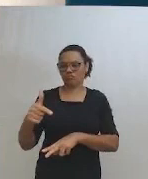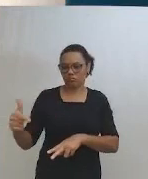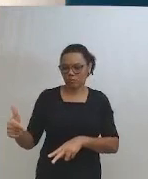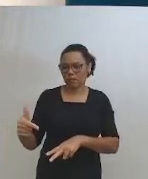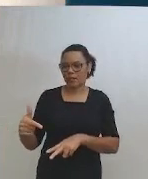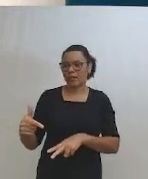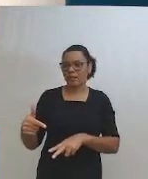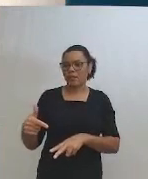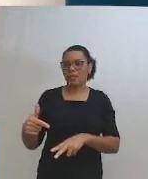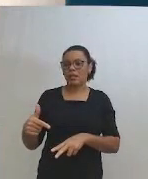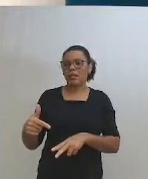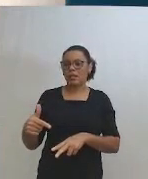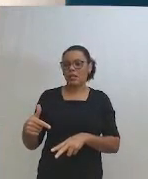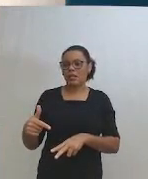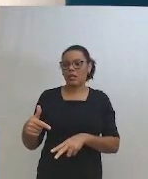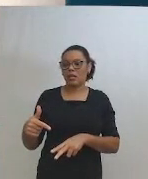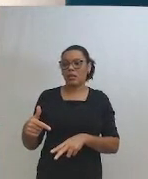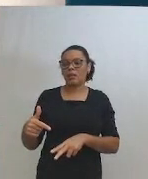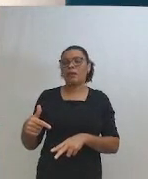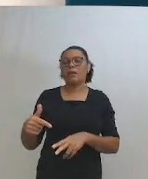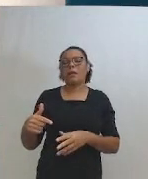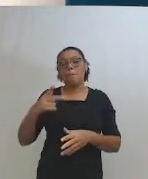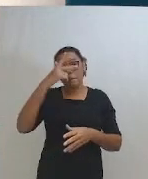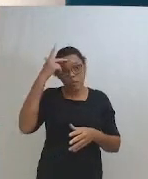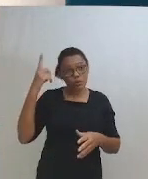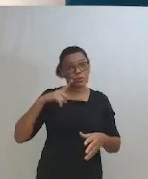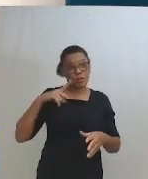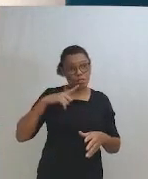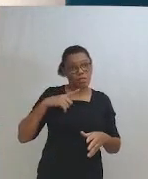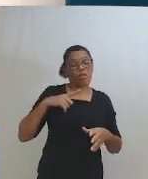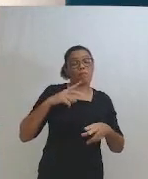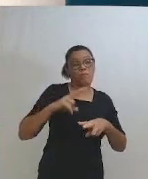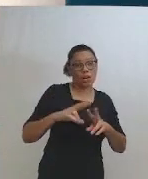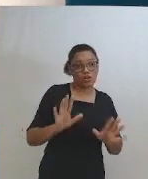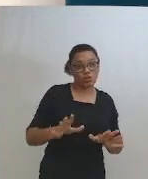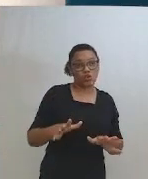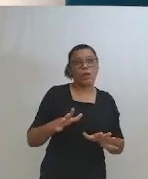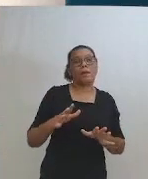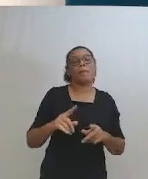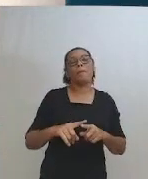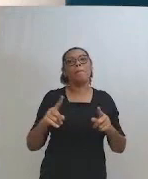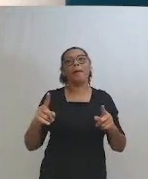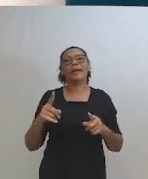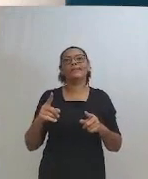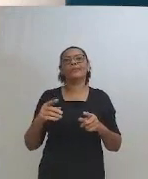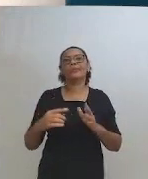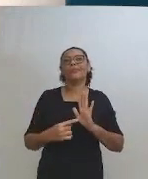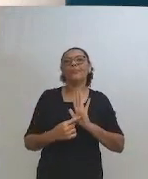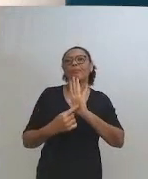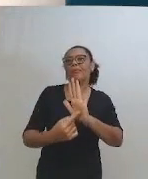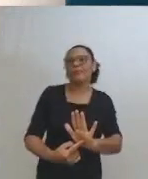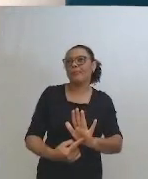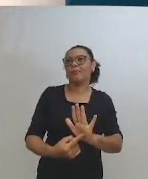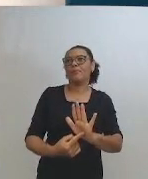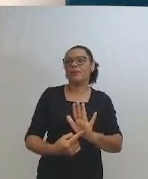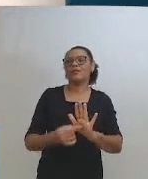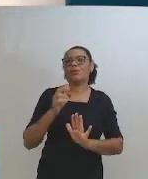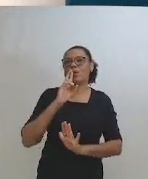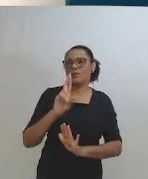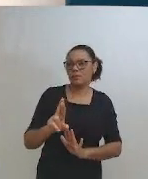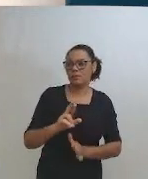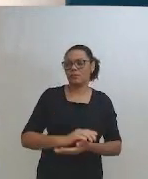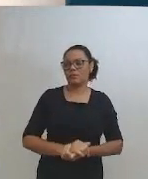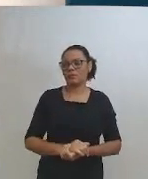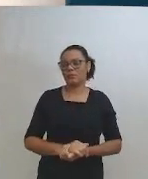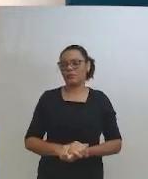já apresentaram resposta, e ainda assim, o que torna maior a